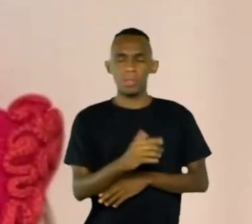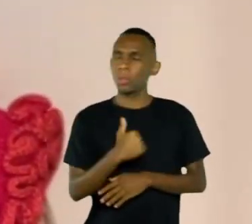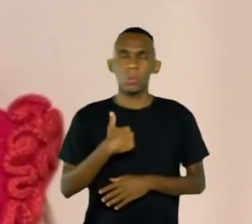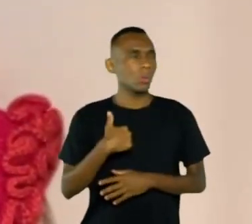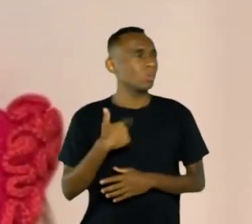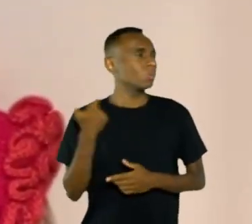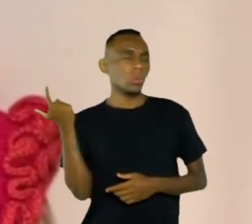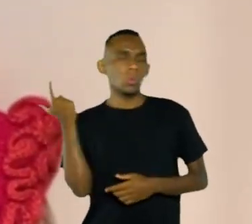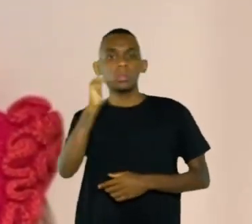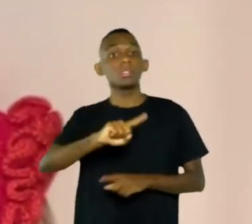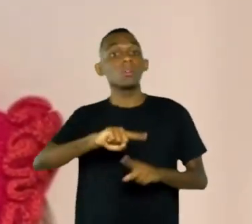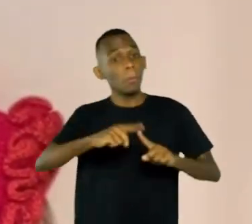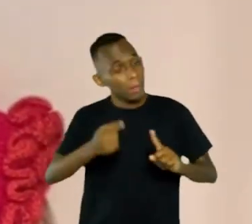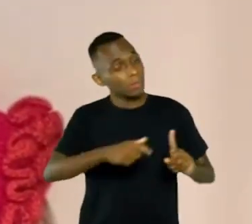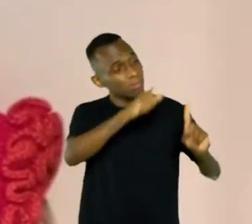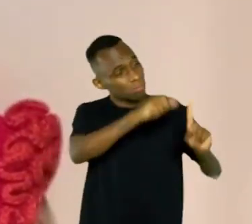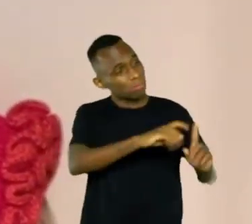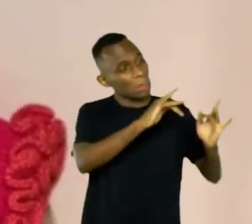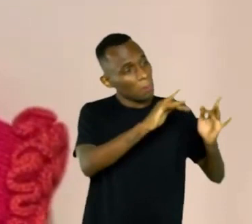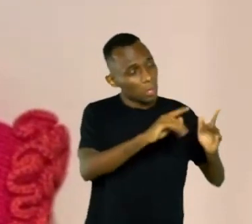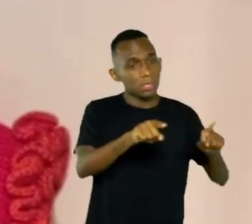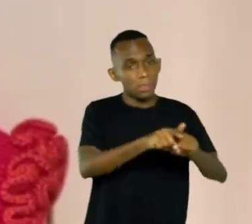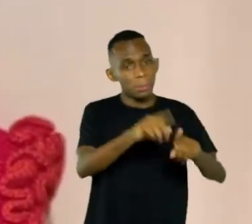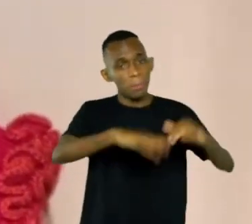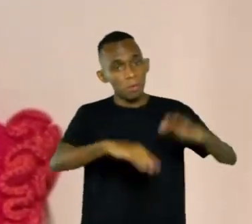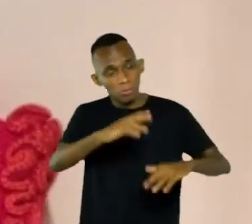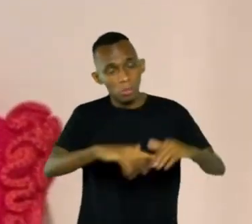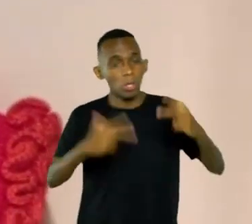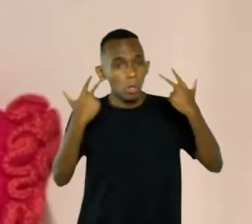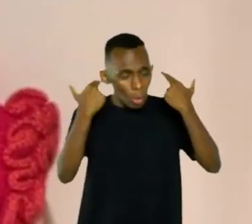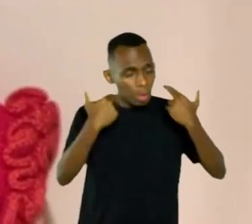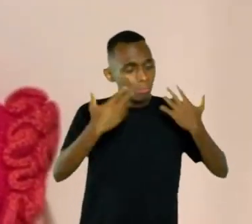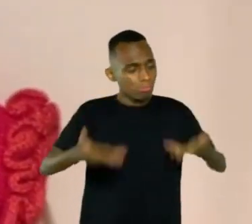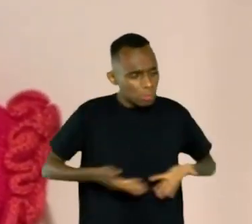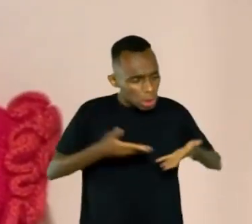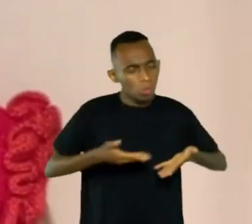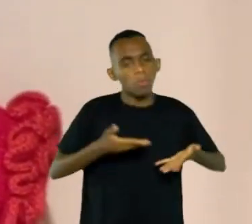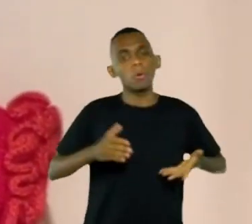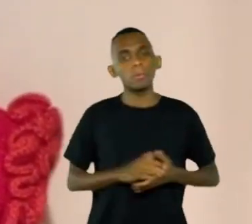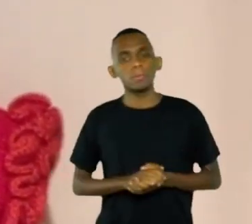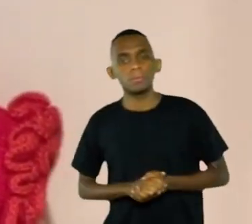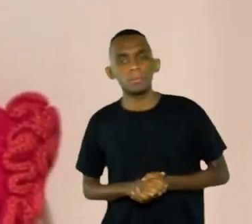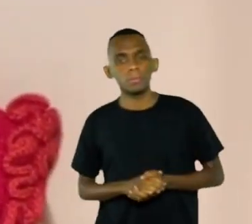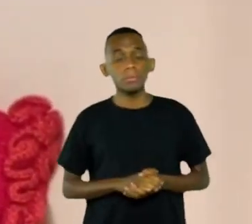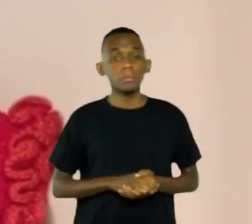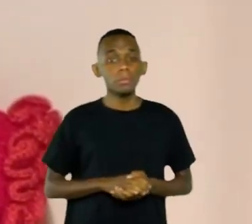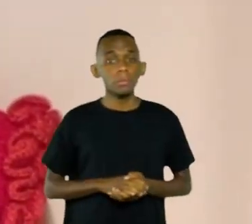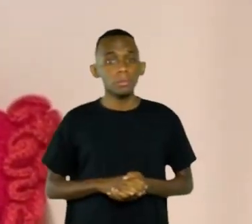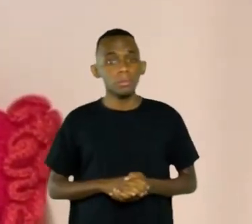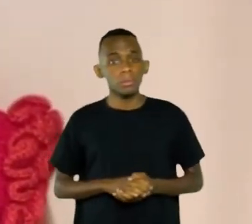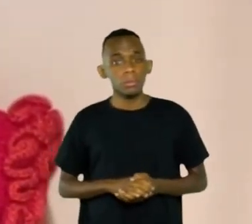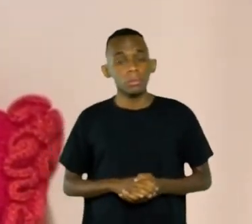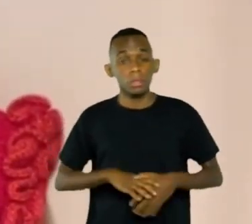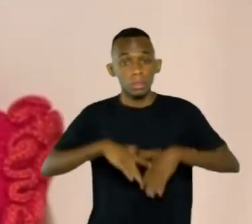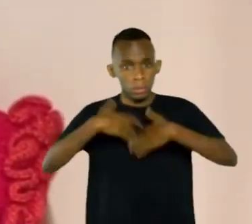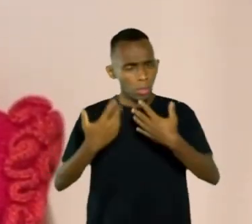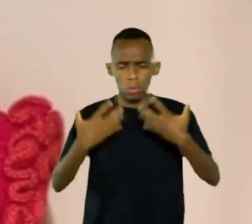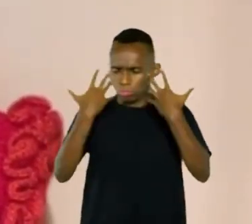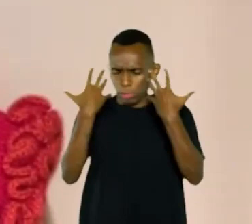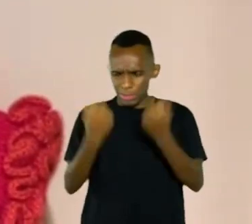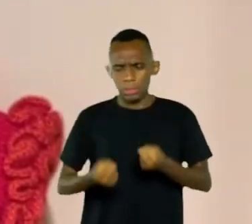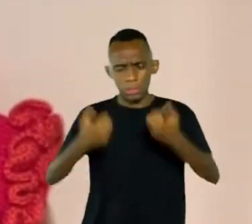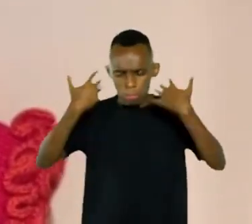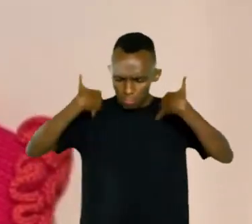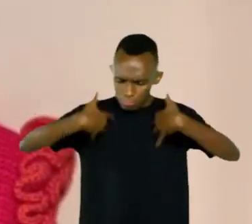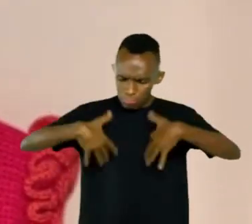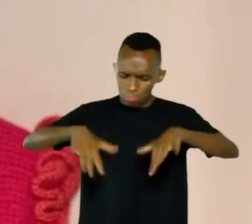né? Um gesto, um termo bem machista, mas enfim. O que eu fiz? Eu deixei o cabelo branco, né? E